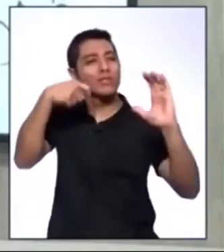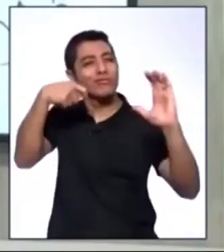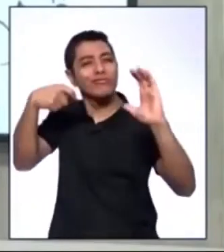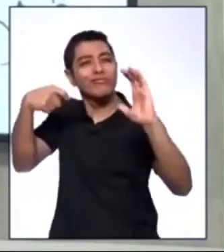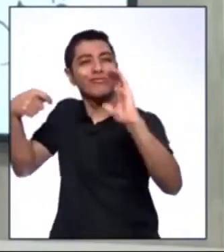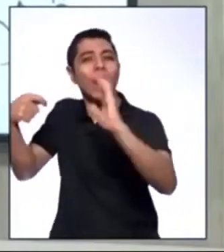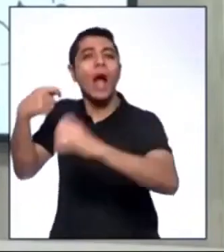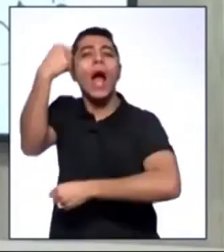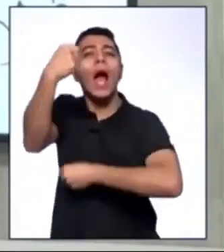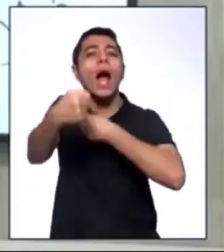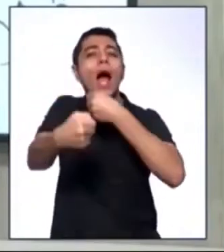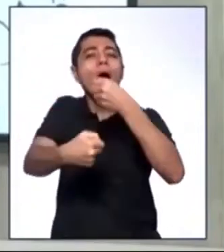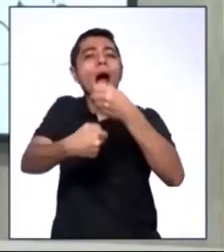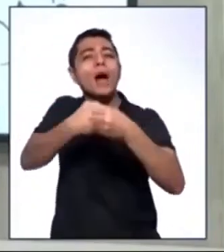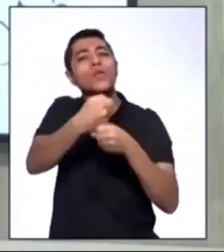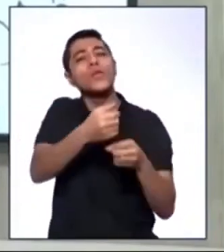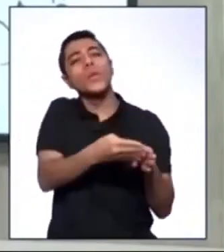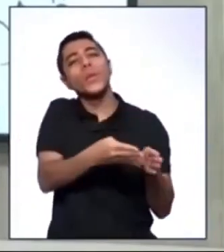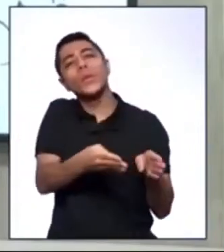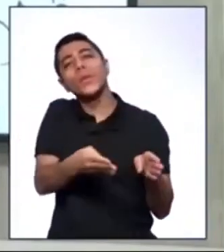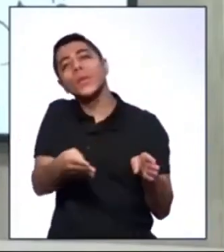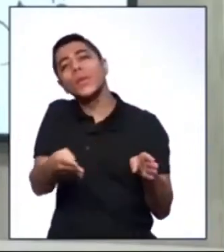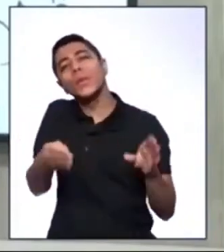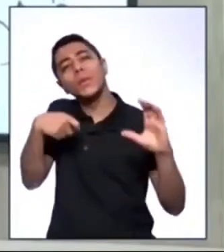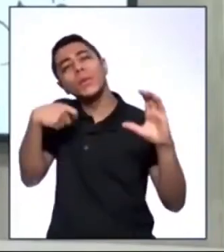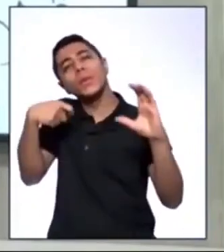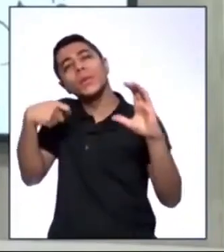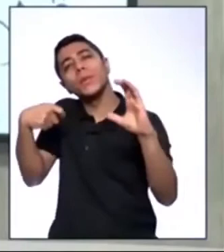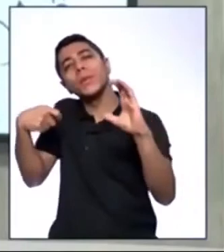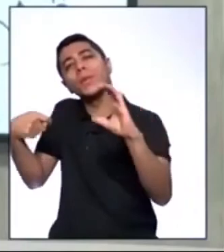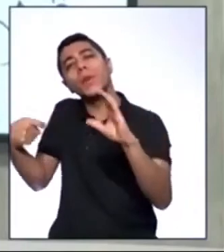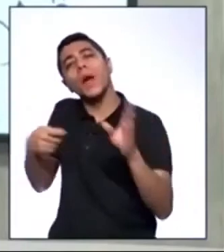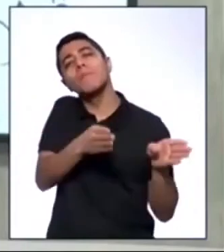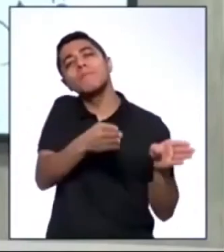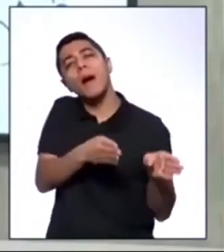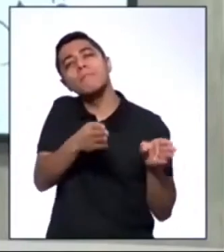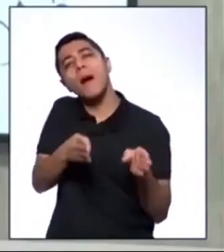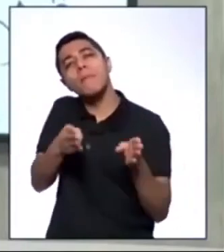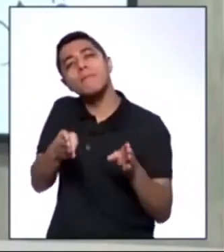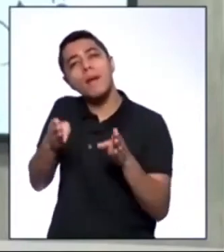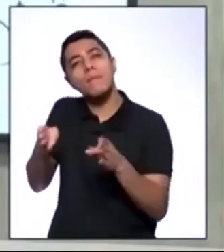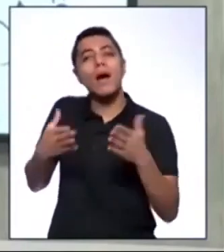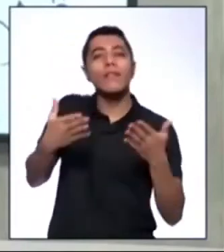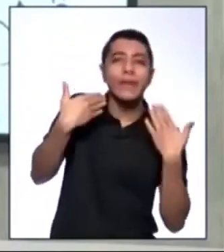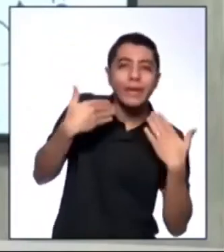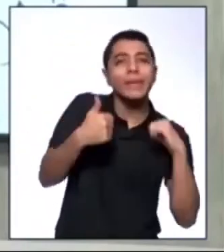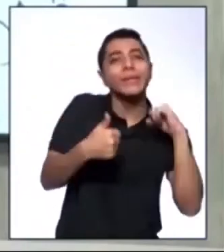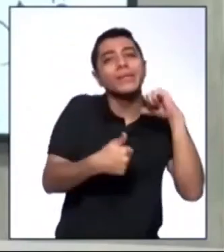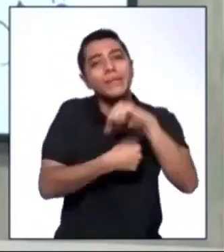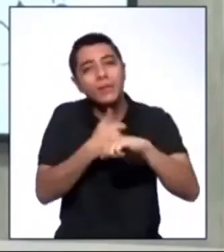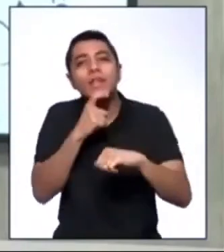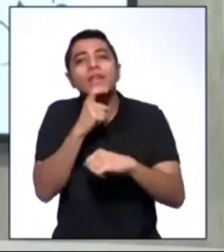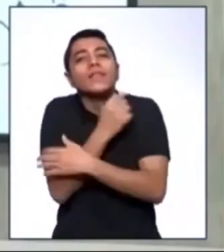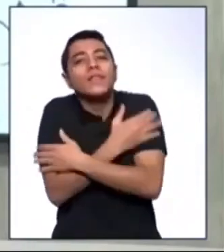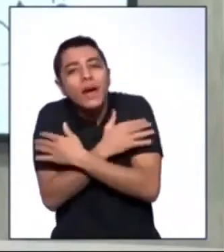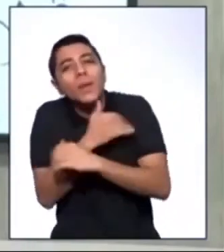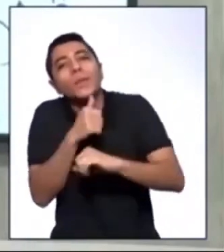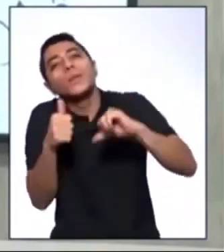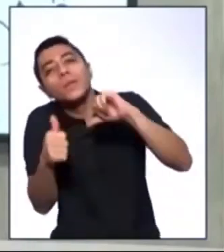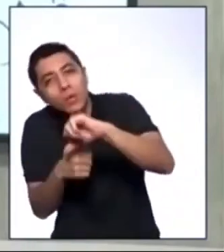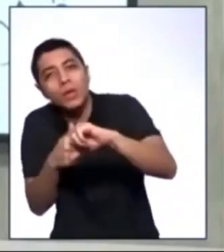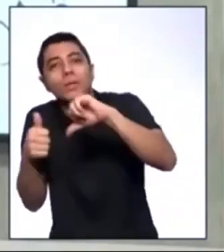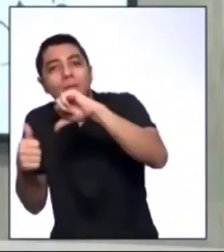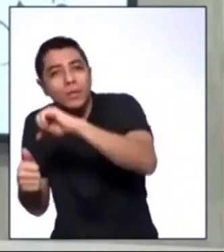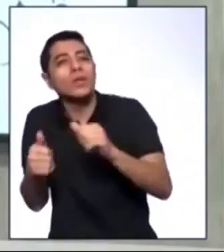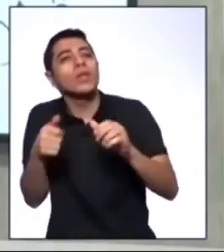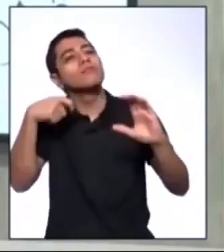mais seco. Então, a gente diz que clima é a sucessão habitual, é o encadeamento. Você chamou de frequência? Dá